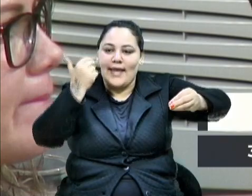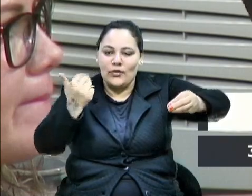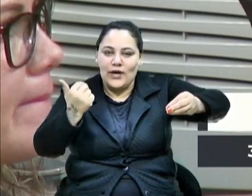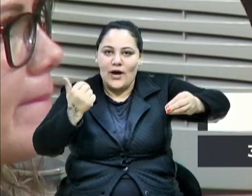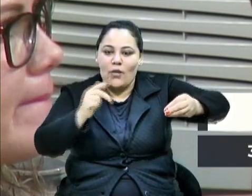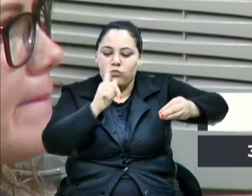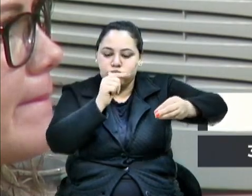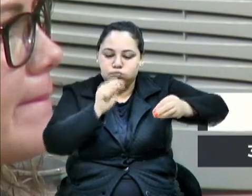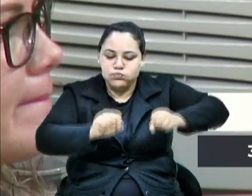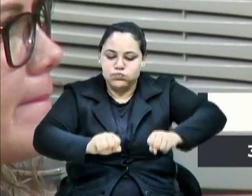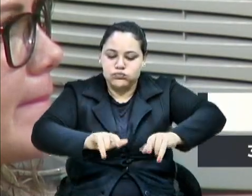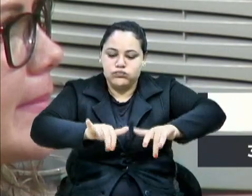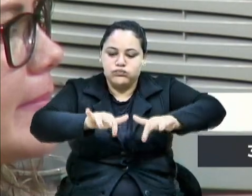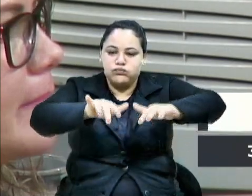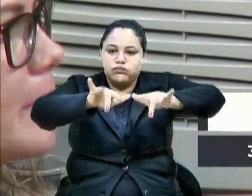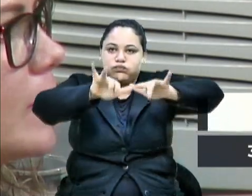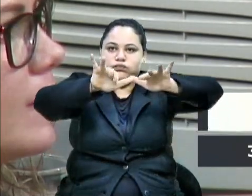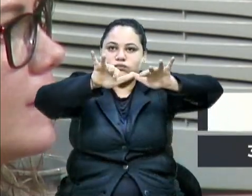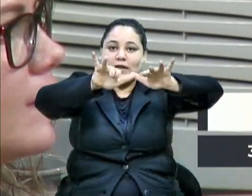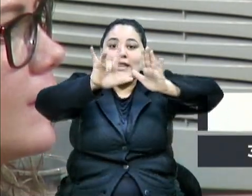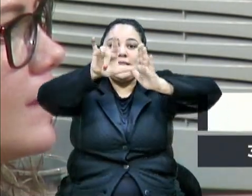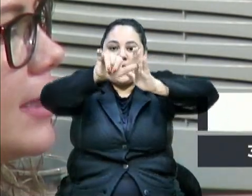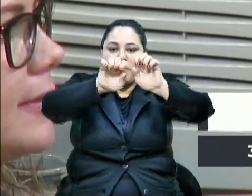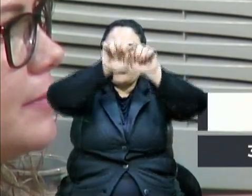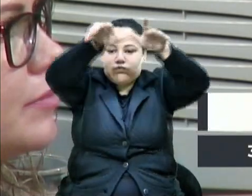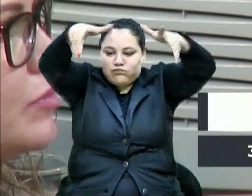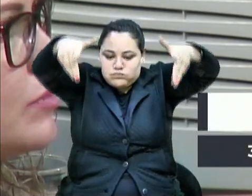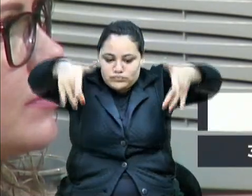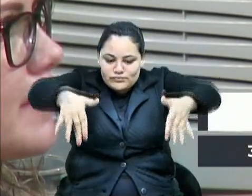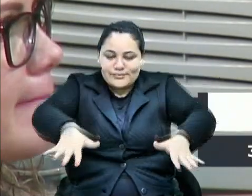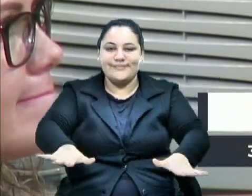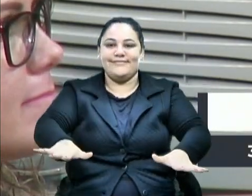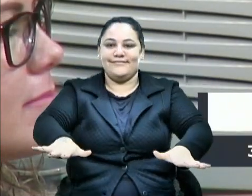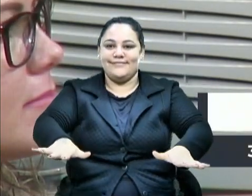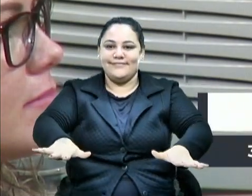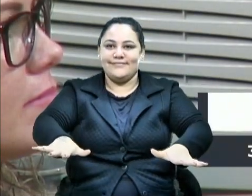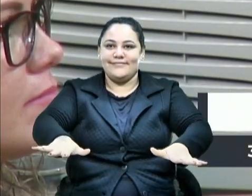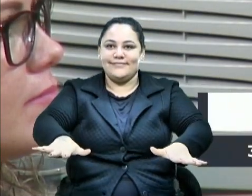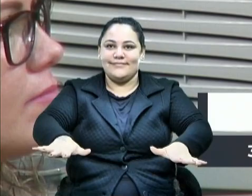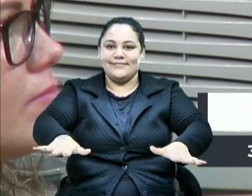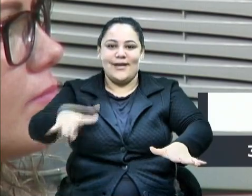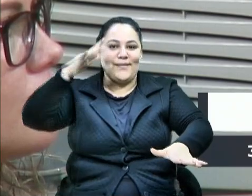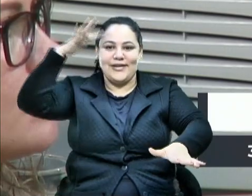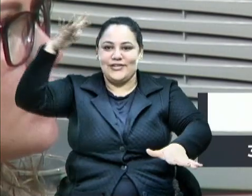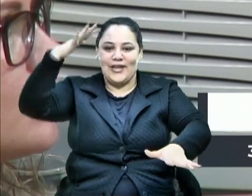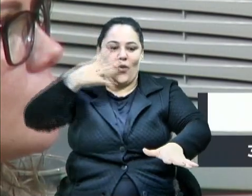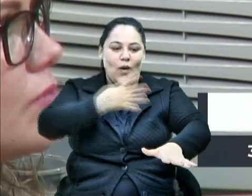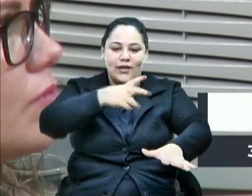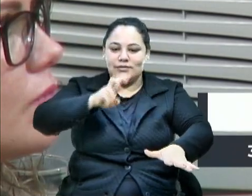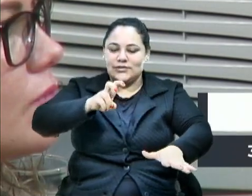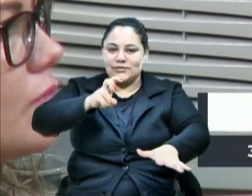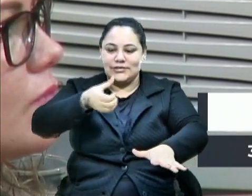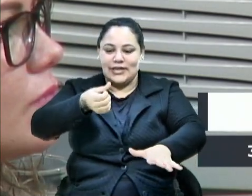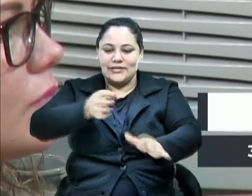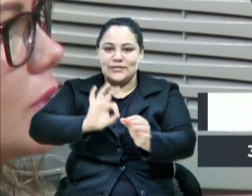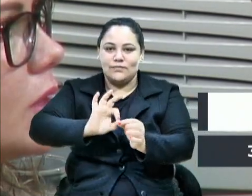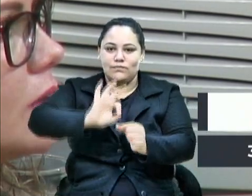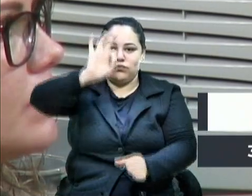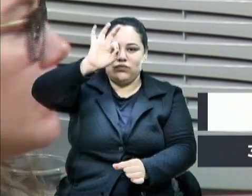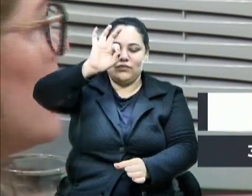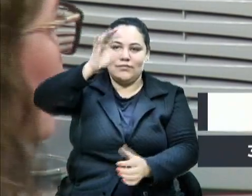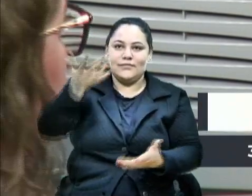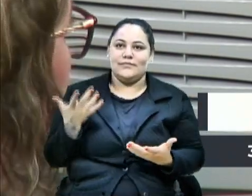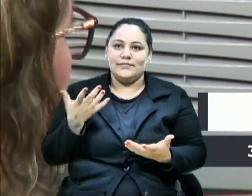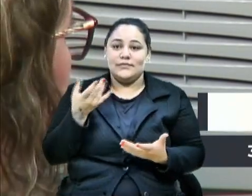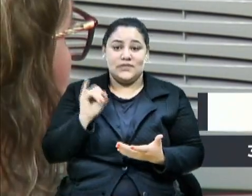esse deslizamento, esse escoamento de água, esse acúmulo de água. Imagina 4, 5, 6 metros de altura. Olha,